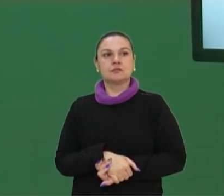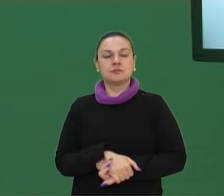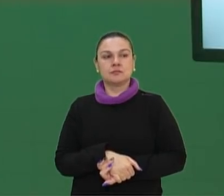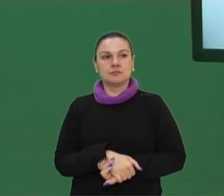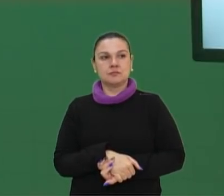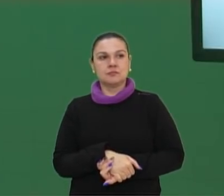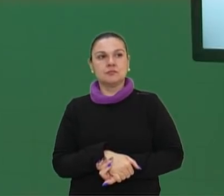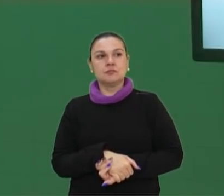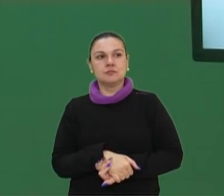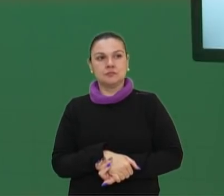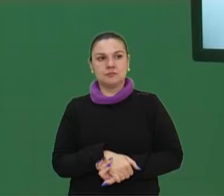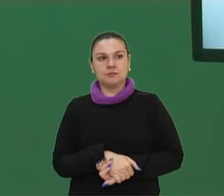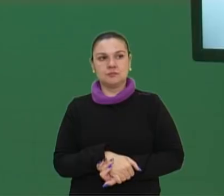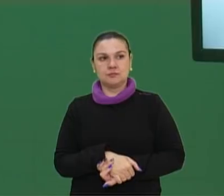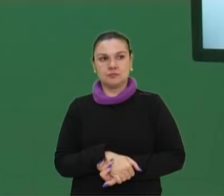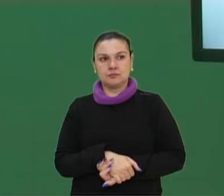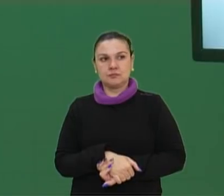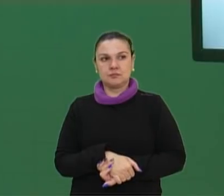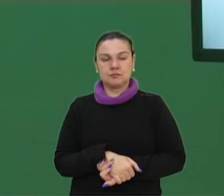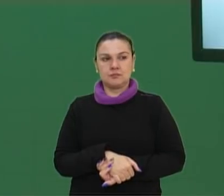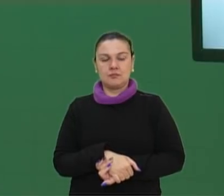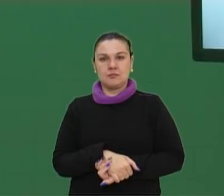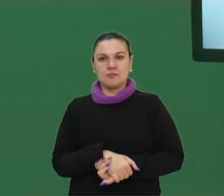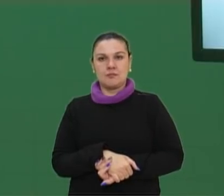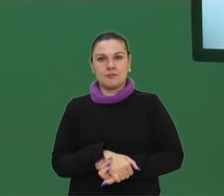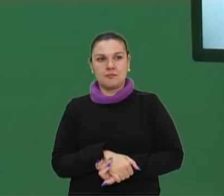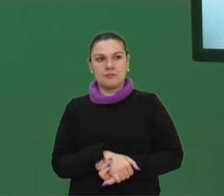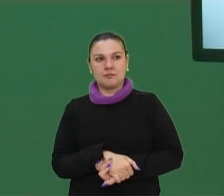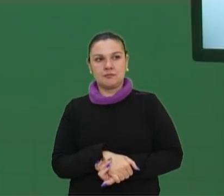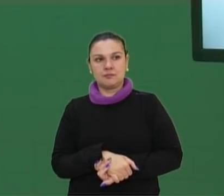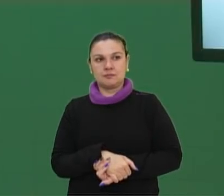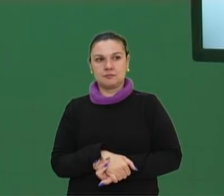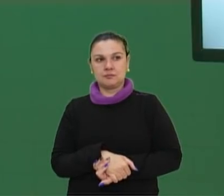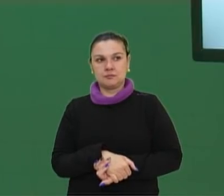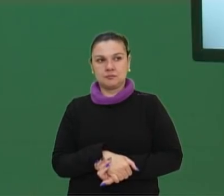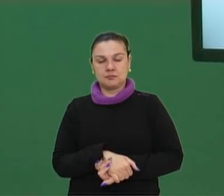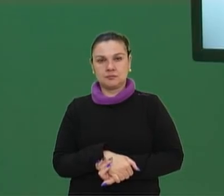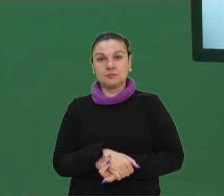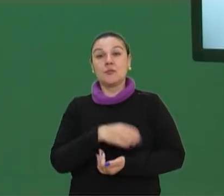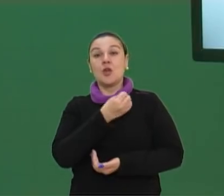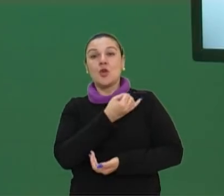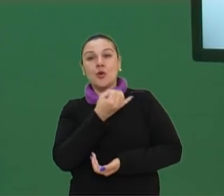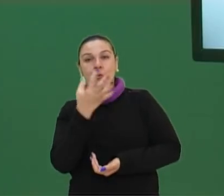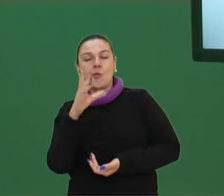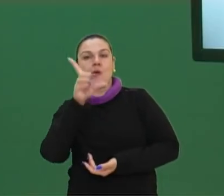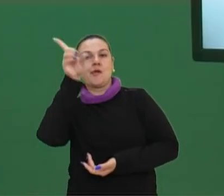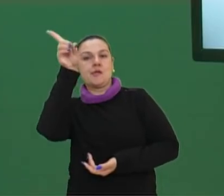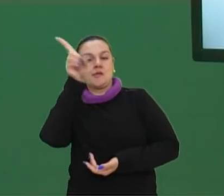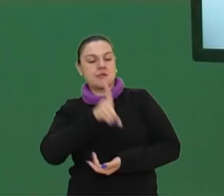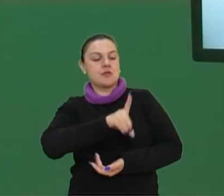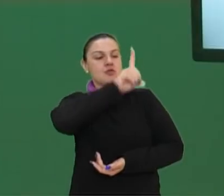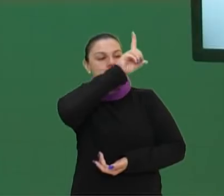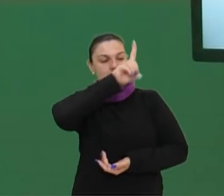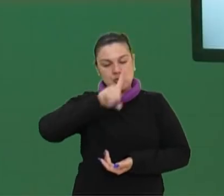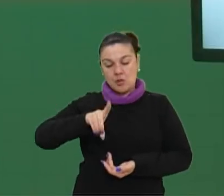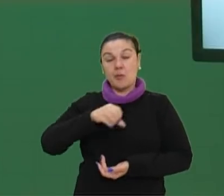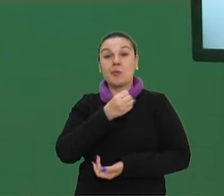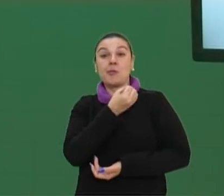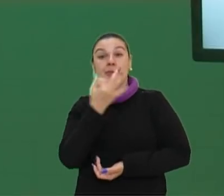9, divididos por 2. Então, diagonal vai ser quantidade de diagonais.